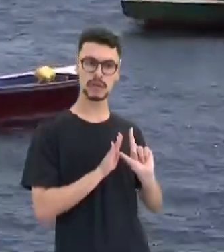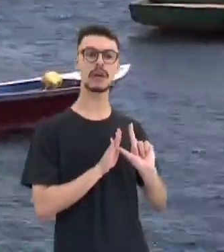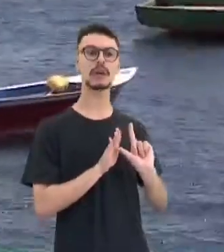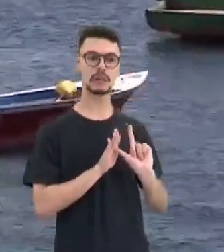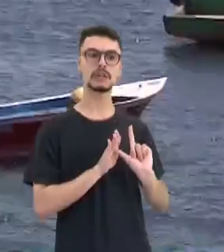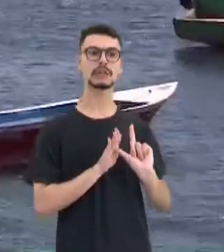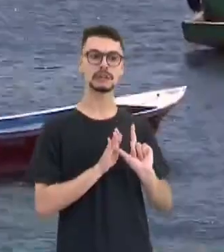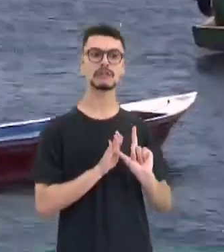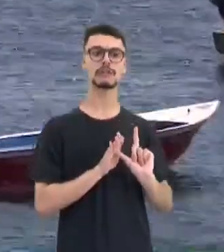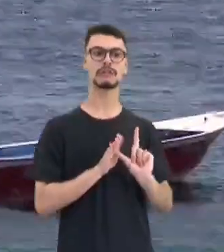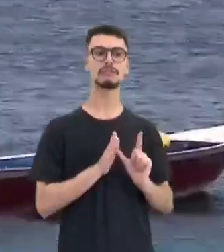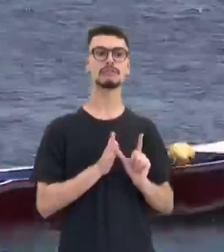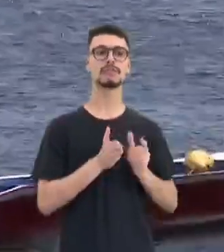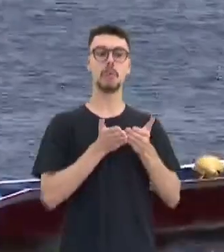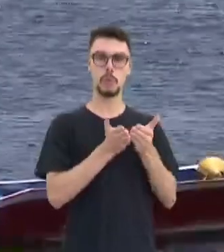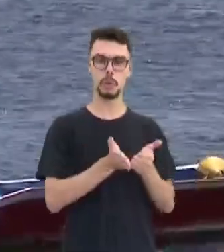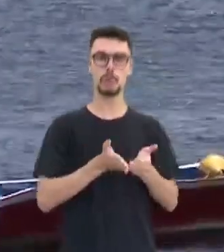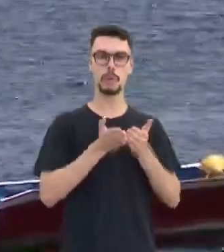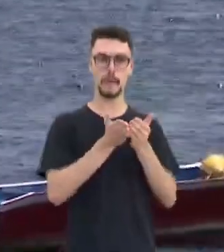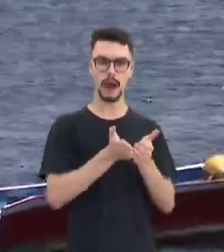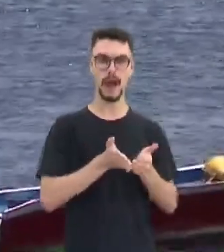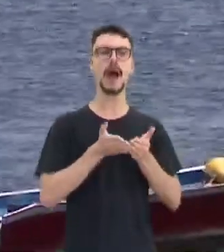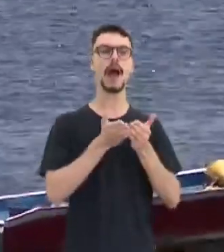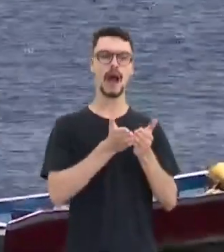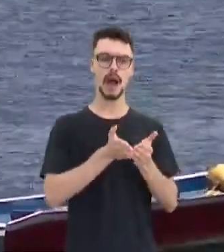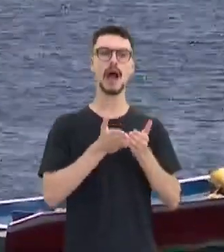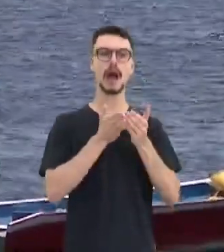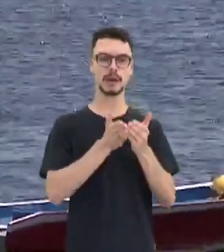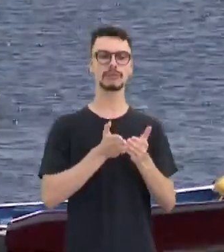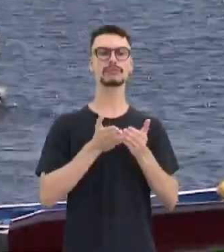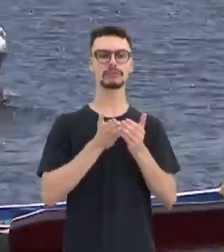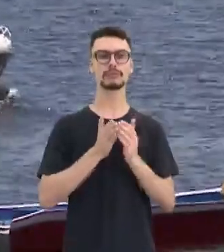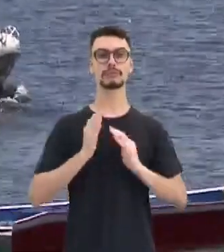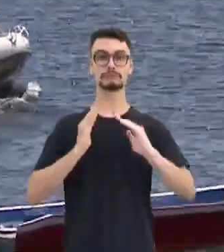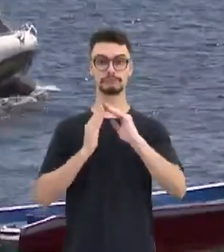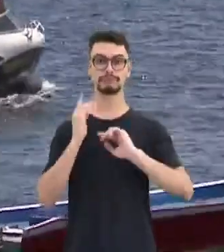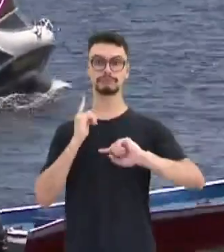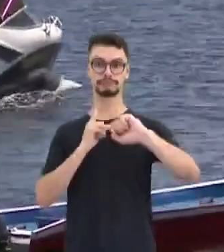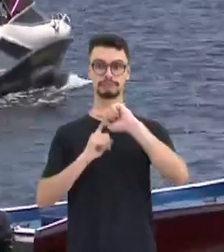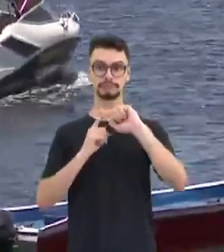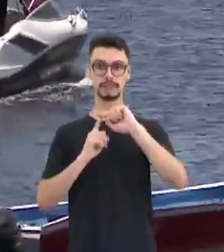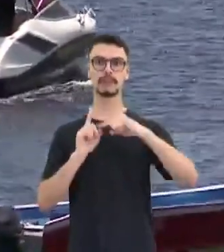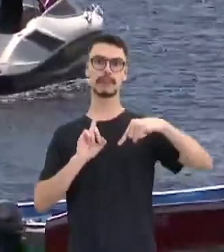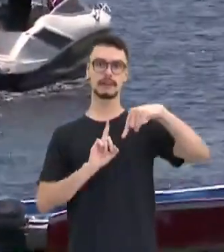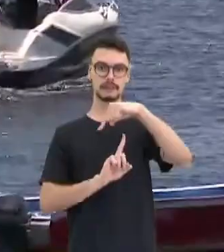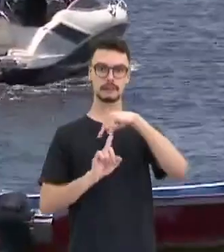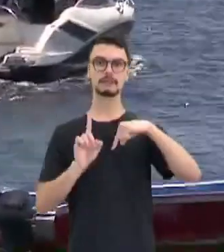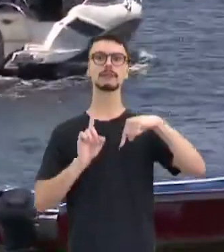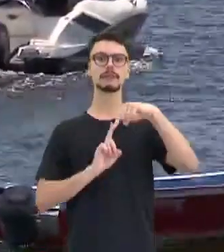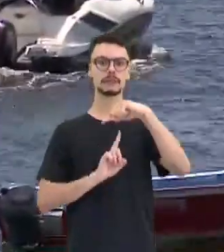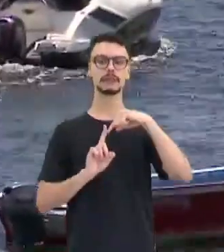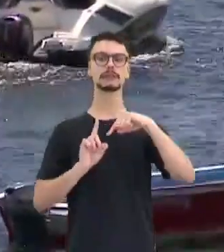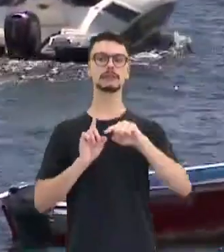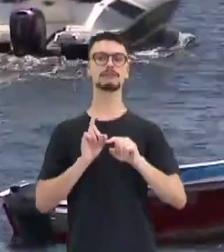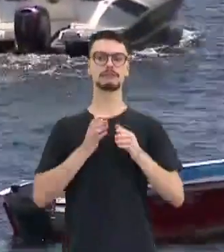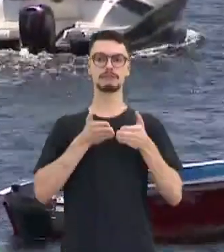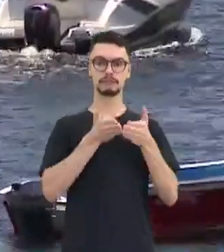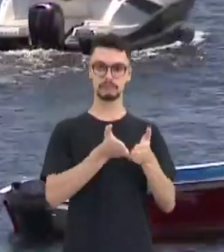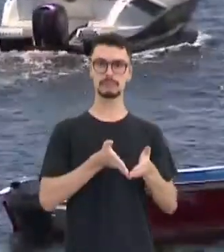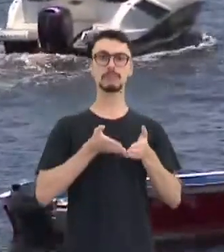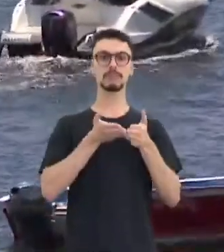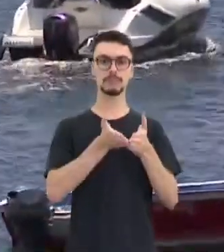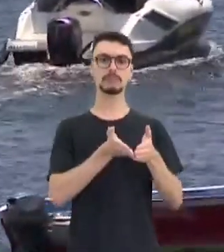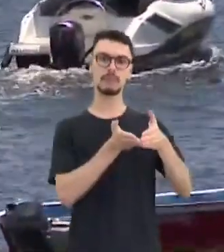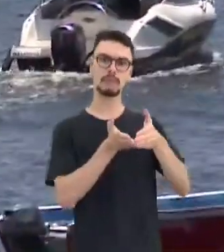procissão marítima saiu aqui de próximo à matriz da paróquia de Nossa Senhora dos Navegantes, fará então um passeio